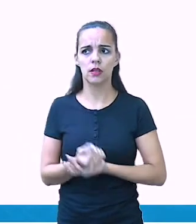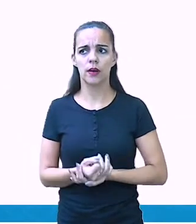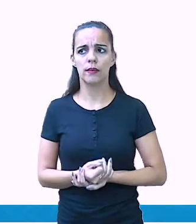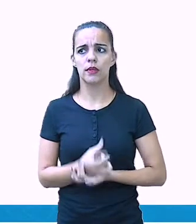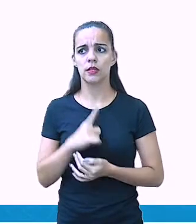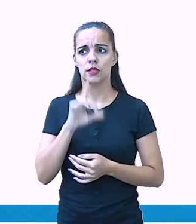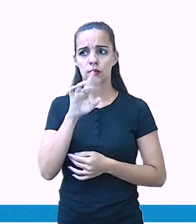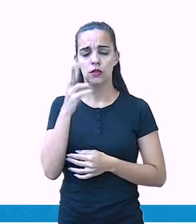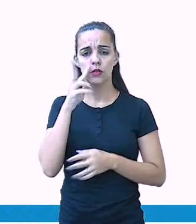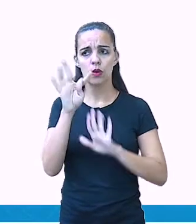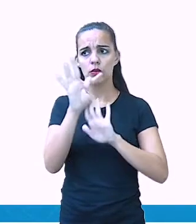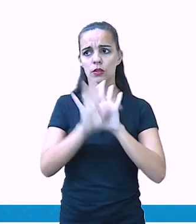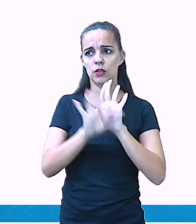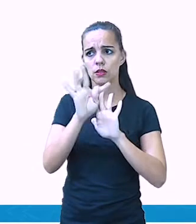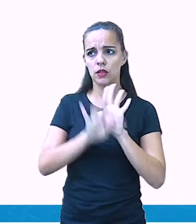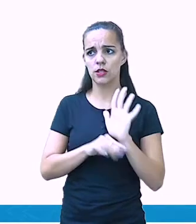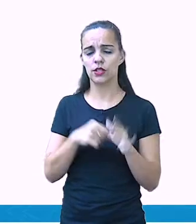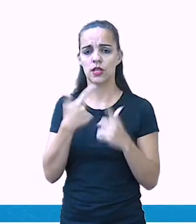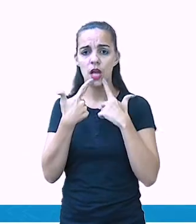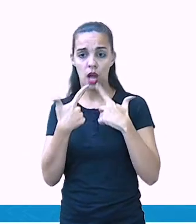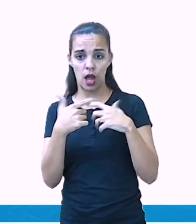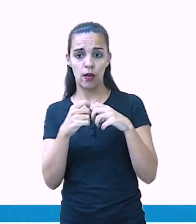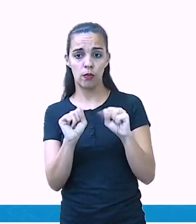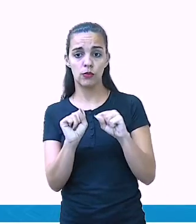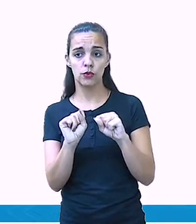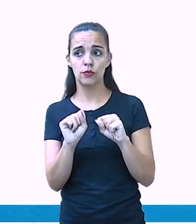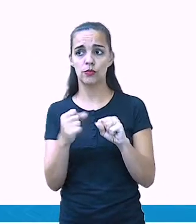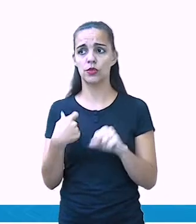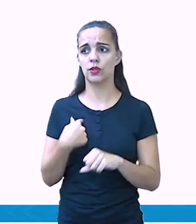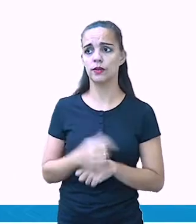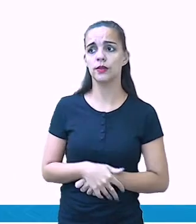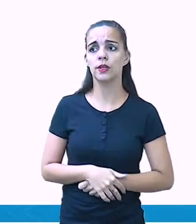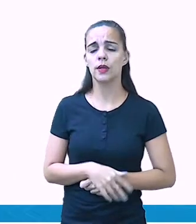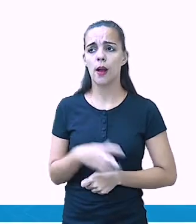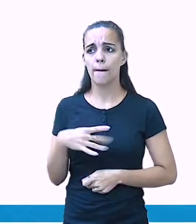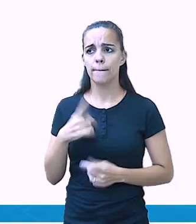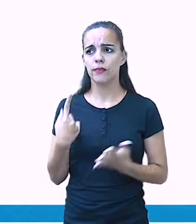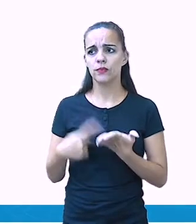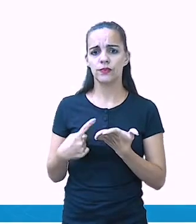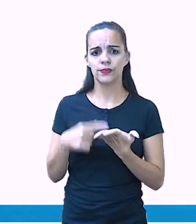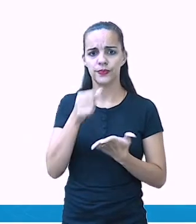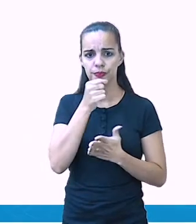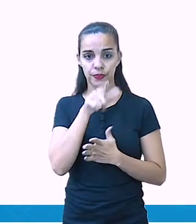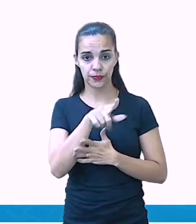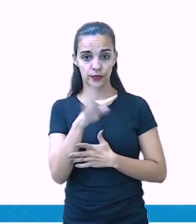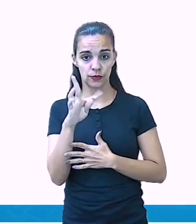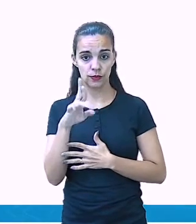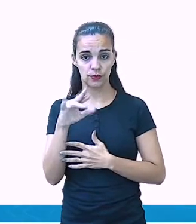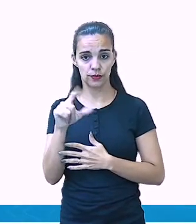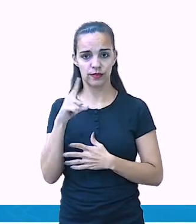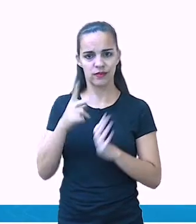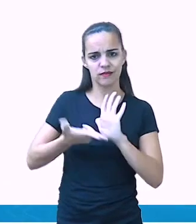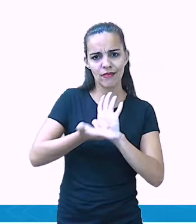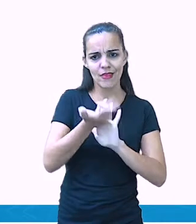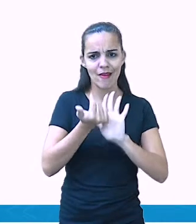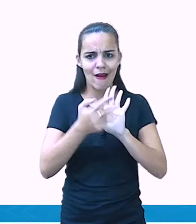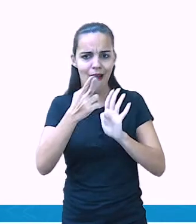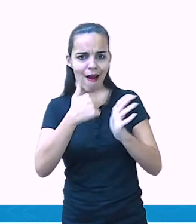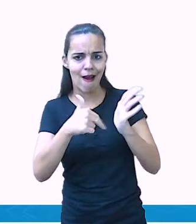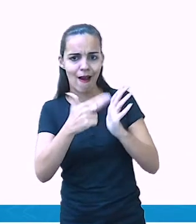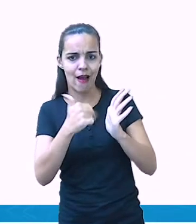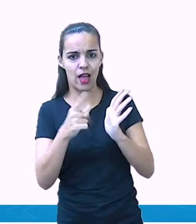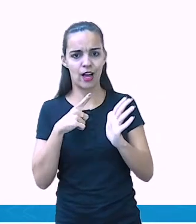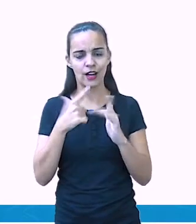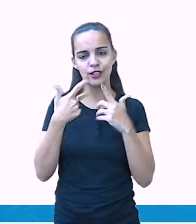Não só o texto, essa linguagem, né? Tirinha um nome dado à arte de narrar histórias por meio de